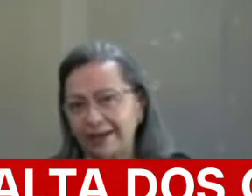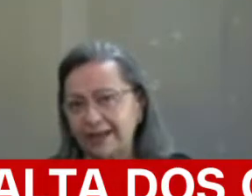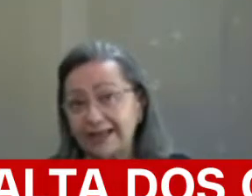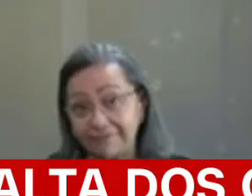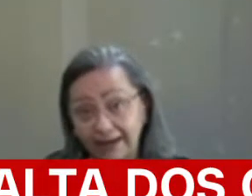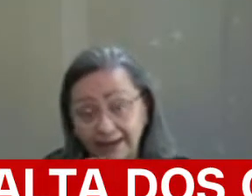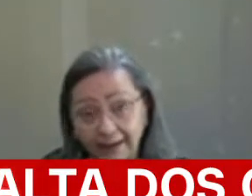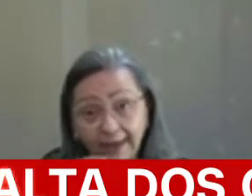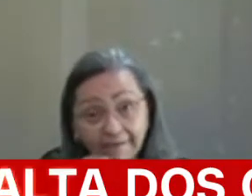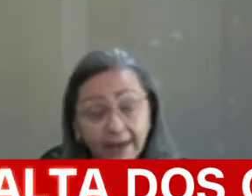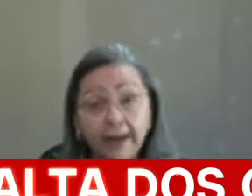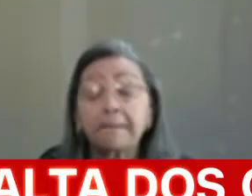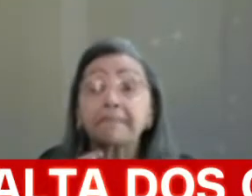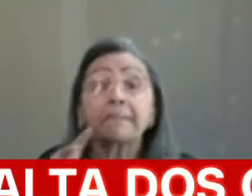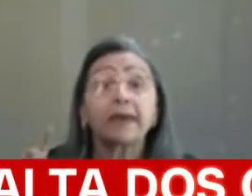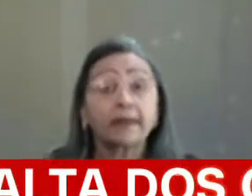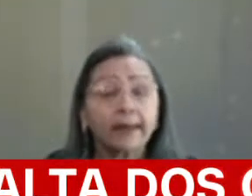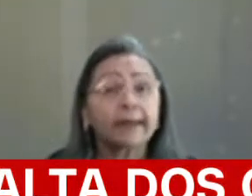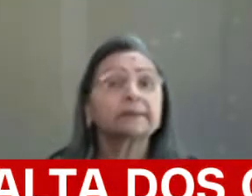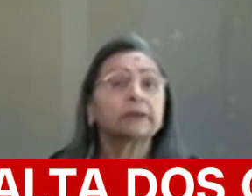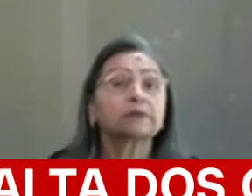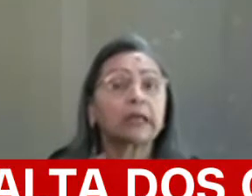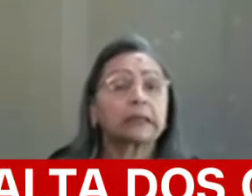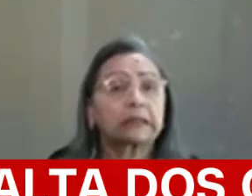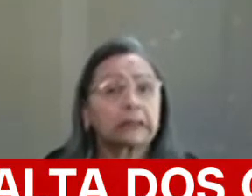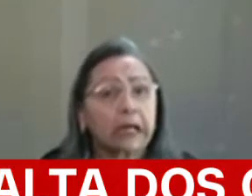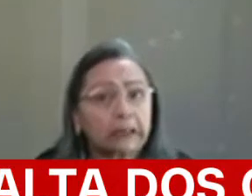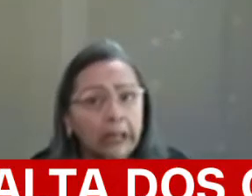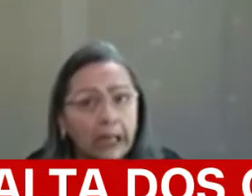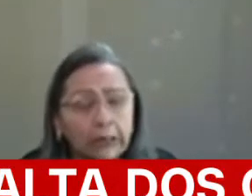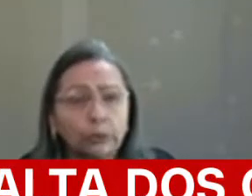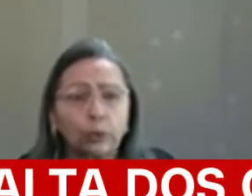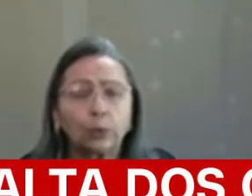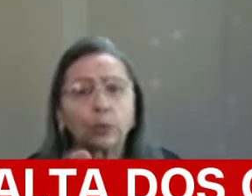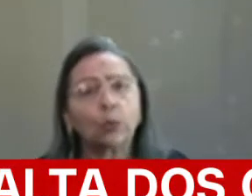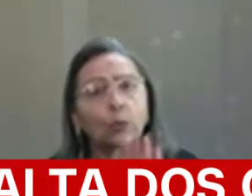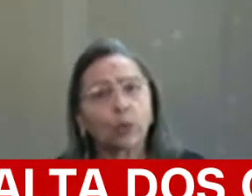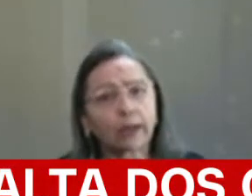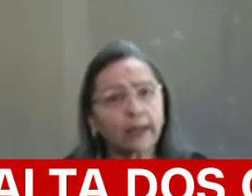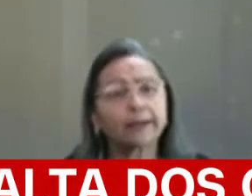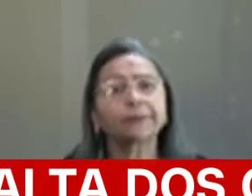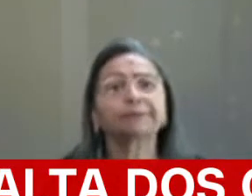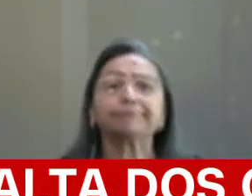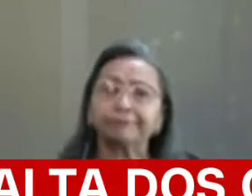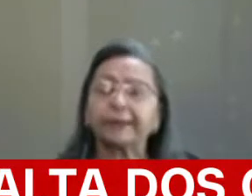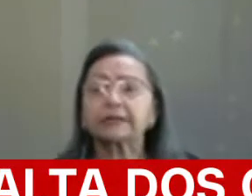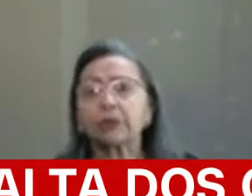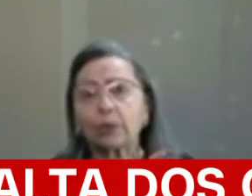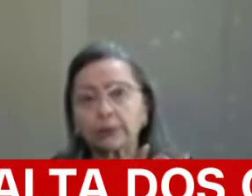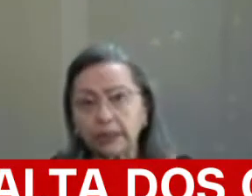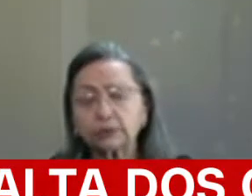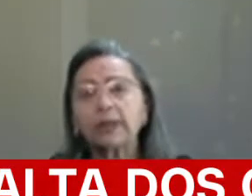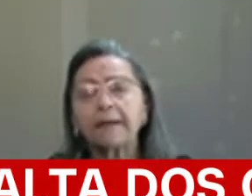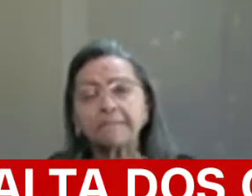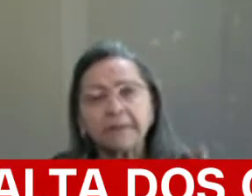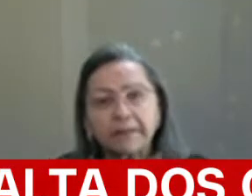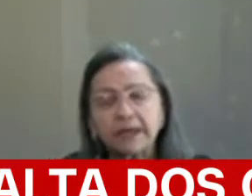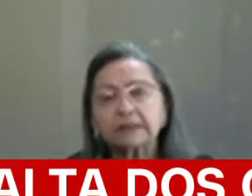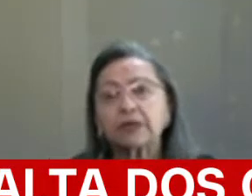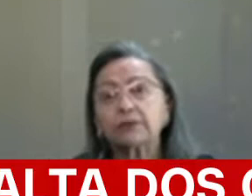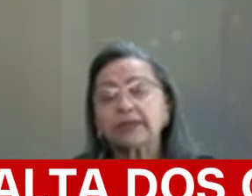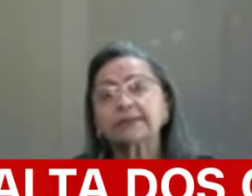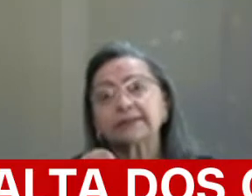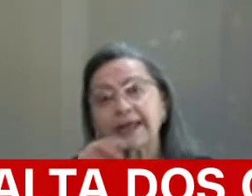Merecem, pois, ser tratados com toda a cautela. Neste sentido, na preparação do